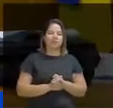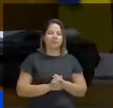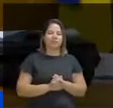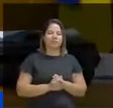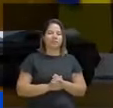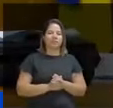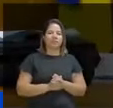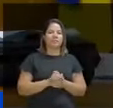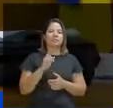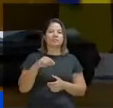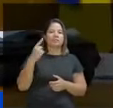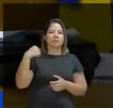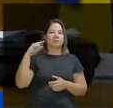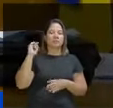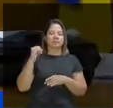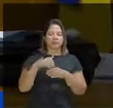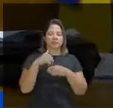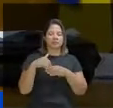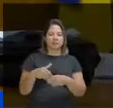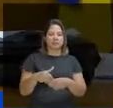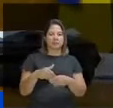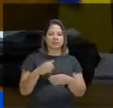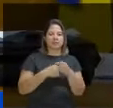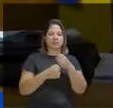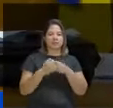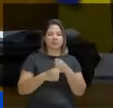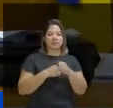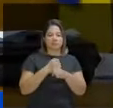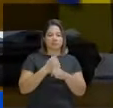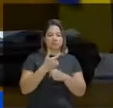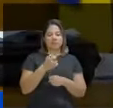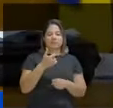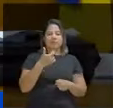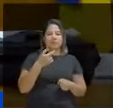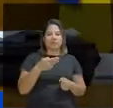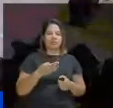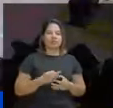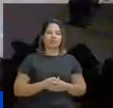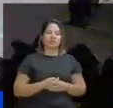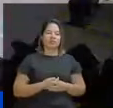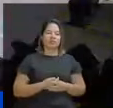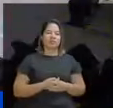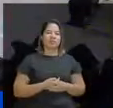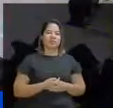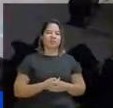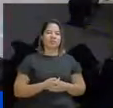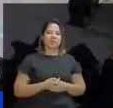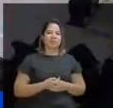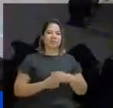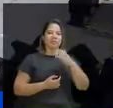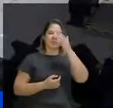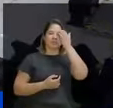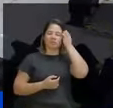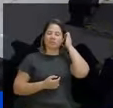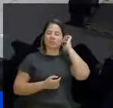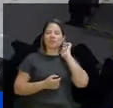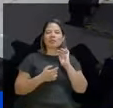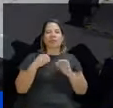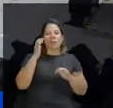encaminhei aos eminentes pares, acho que também encaminhei, o Ministério Público recebeu, doutora Sá, parece que recebeu, pedi para encaminhar, pelo menos para